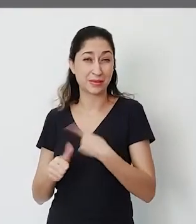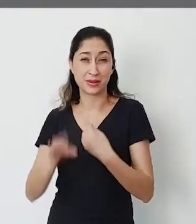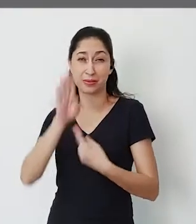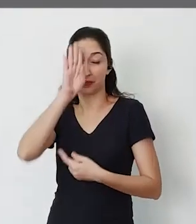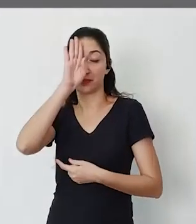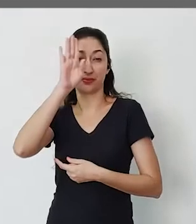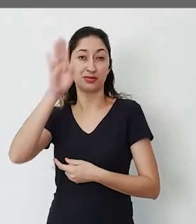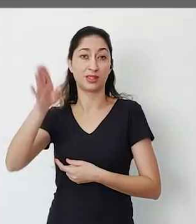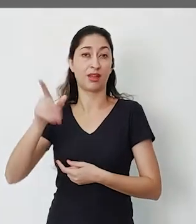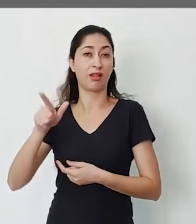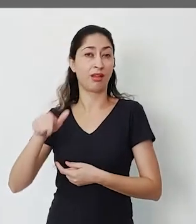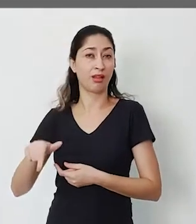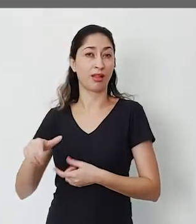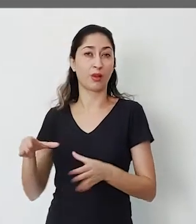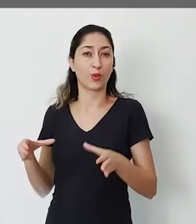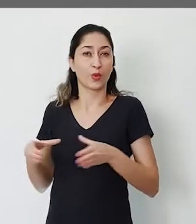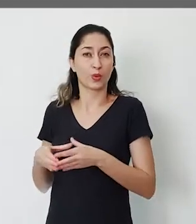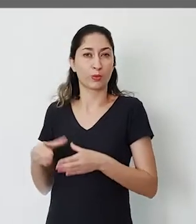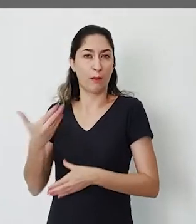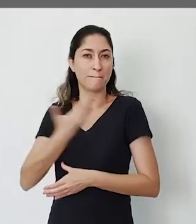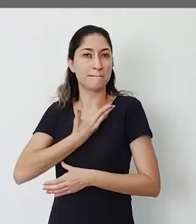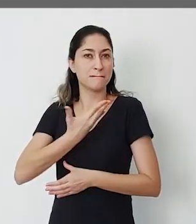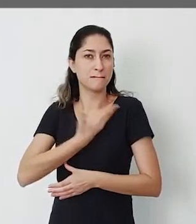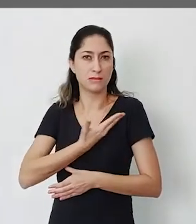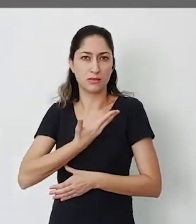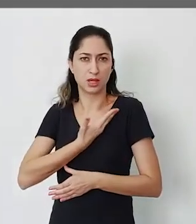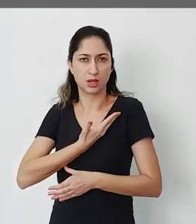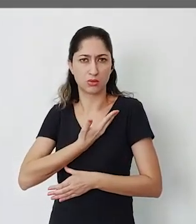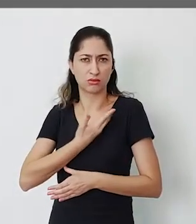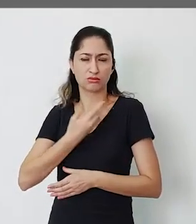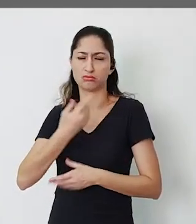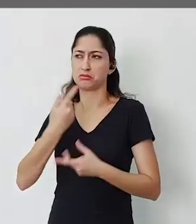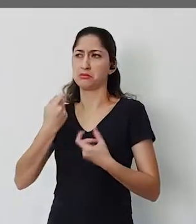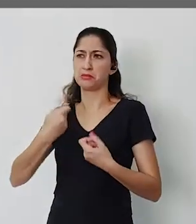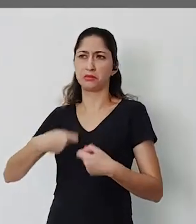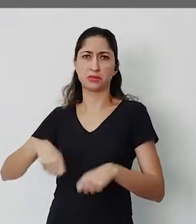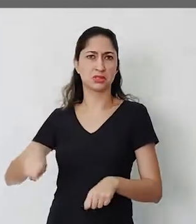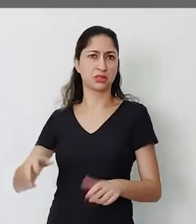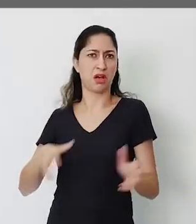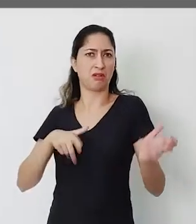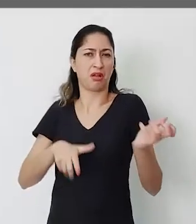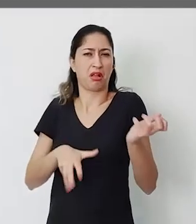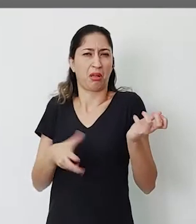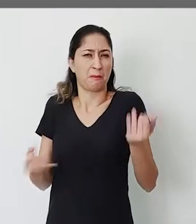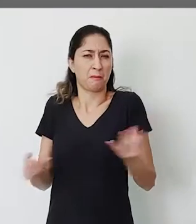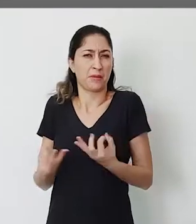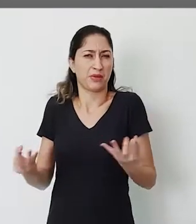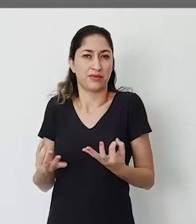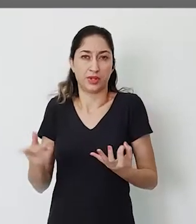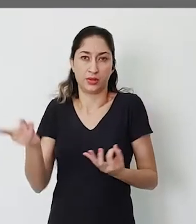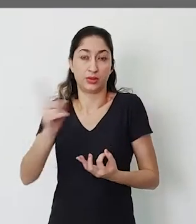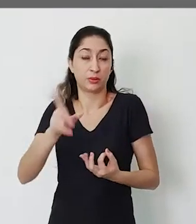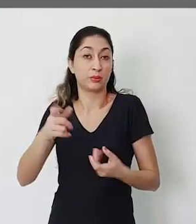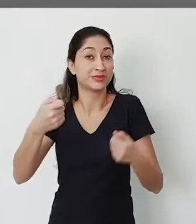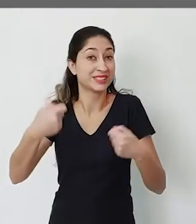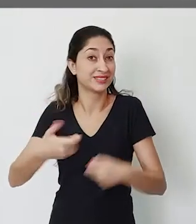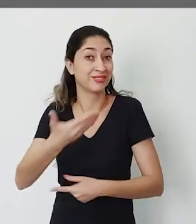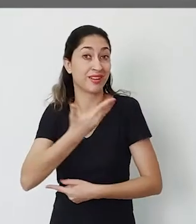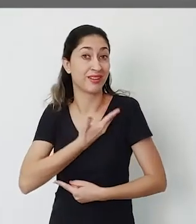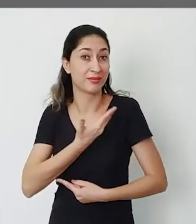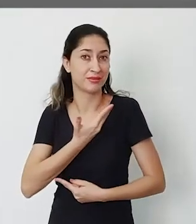tenho trabalhado com a temática da sexualidade, né, com o público prioritário